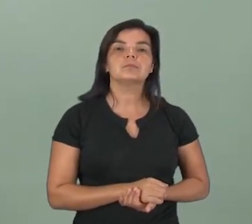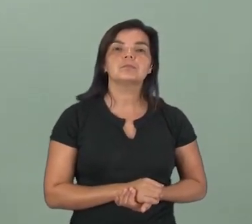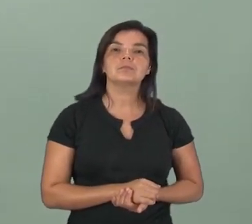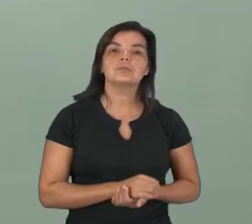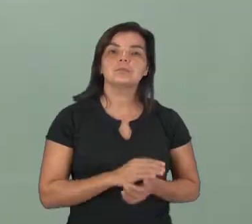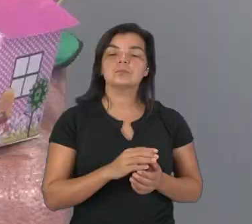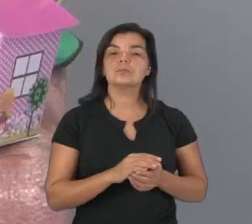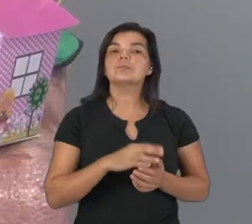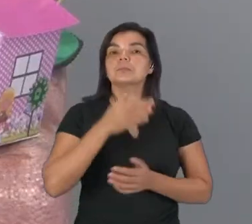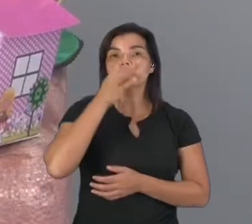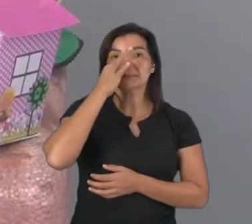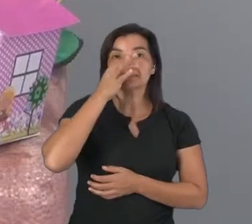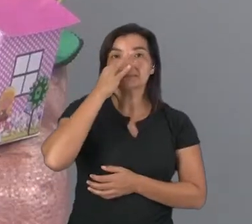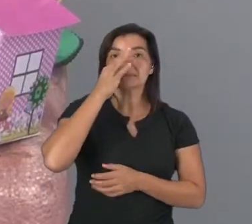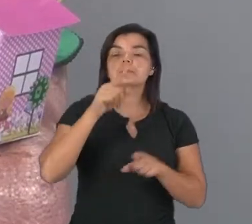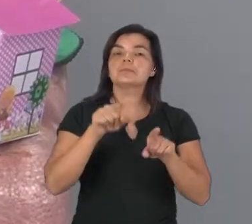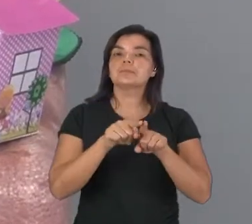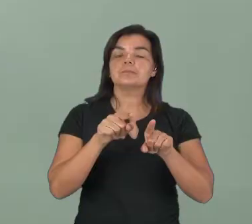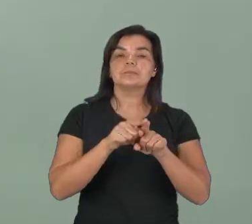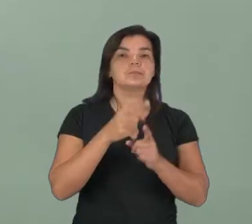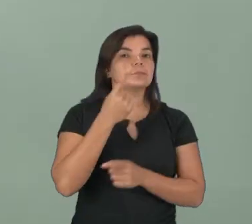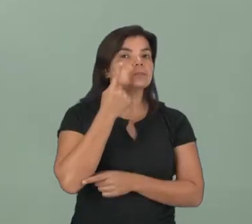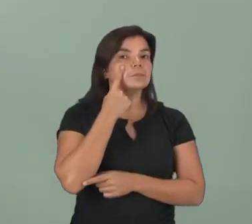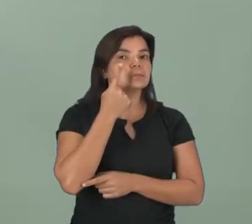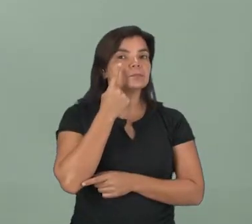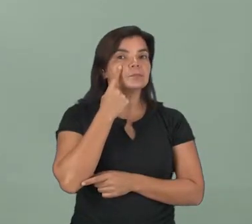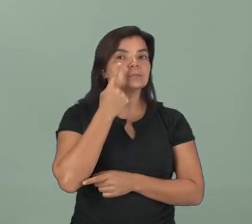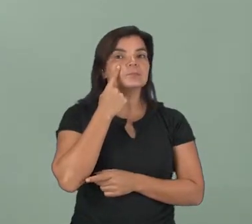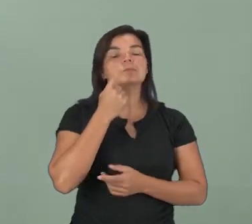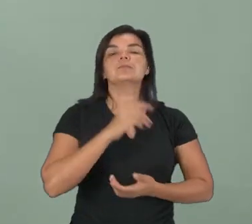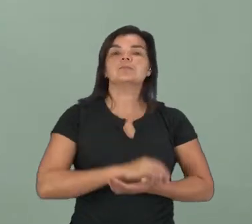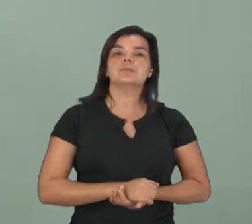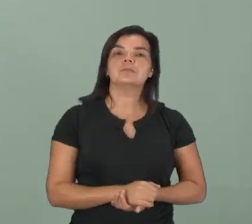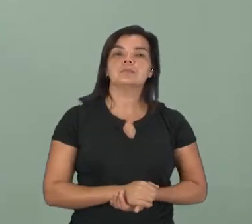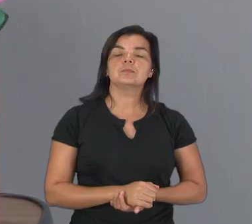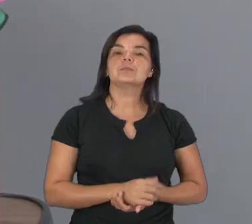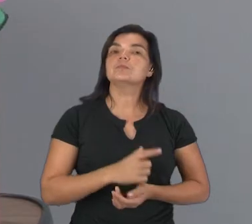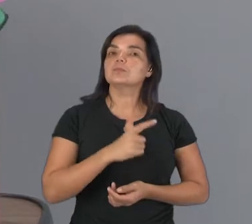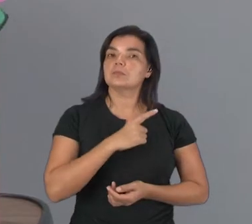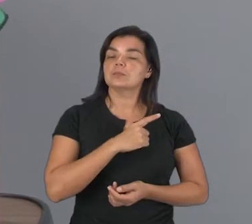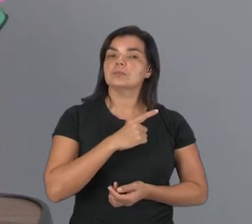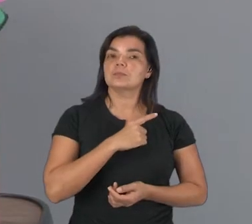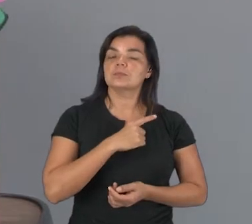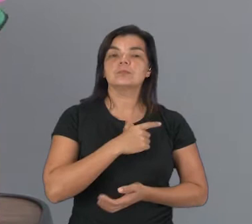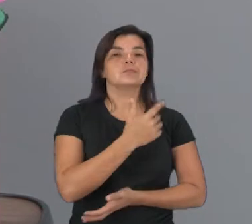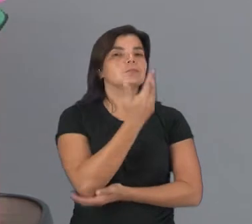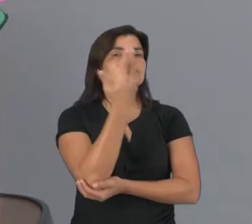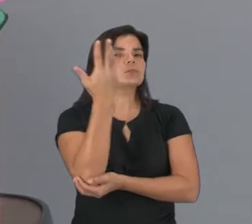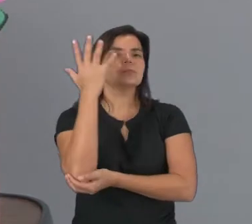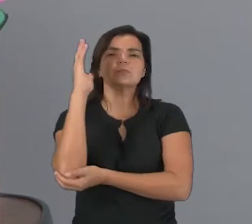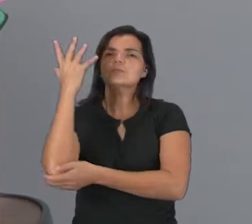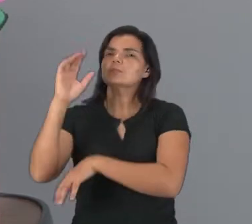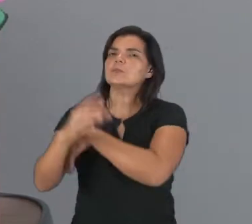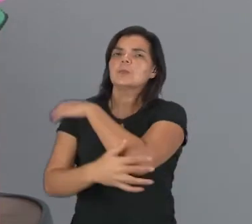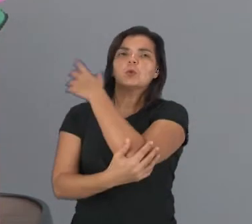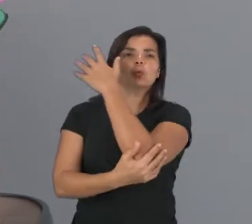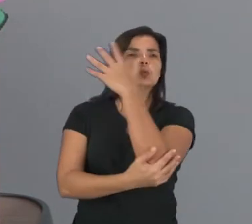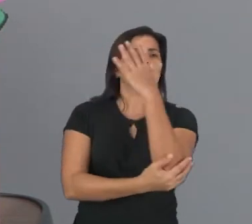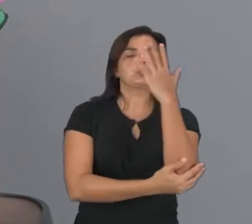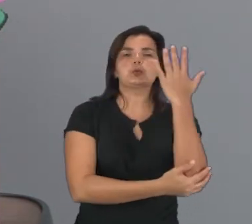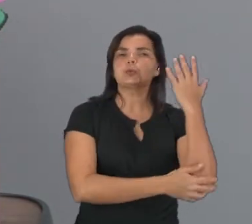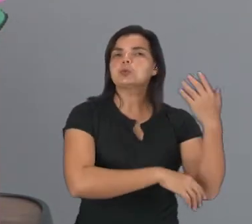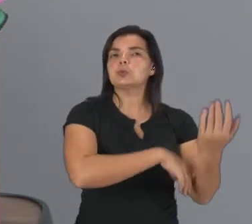por umas flores. Observem aqui que tinha bosque, muitas árvores,